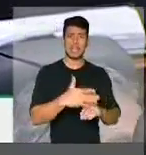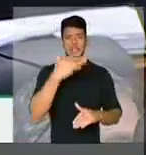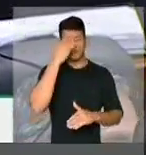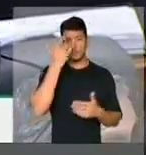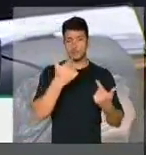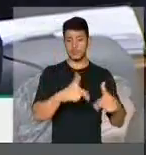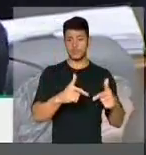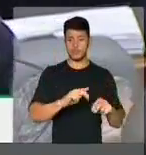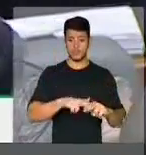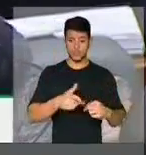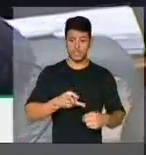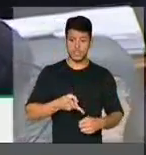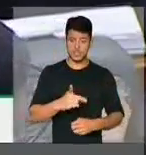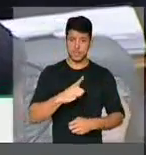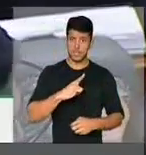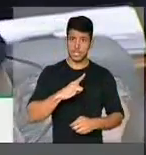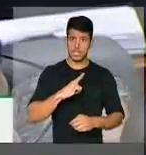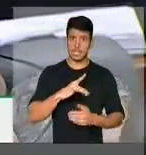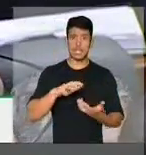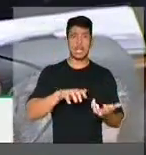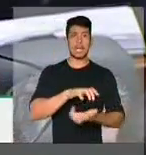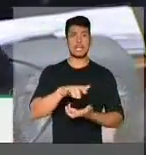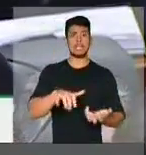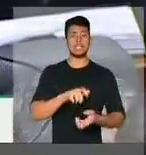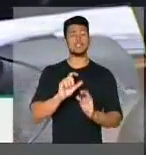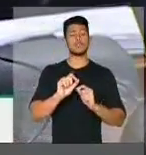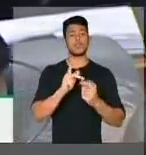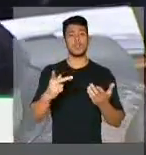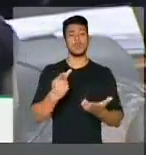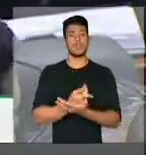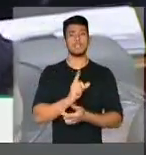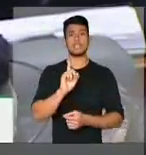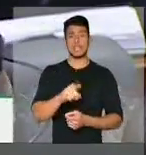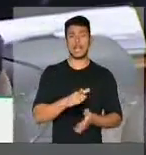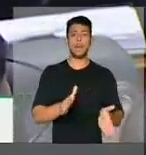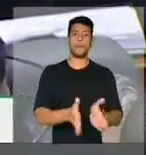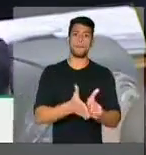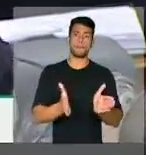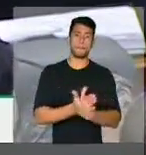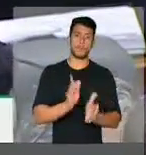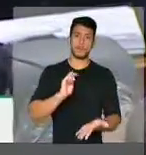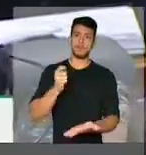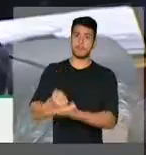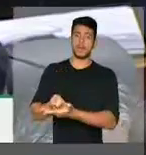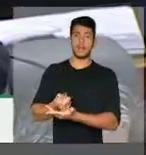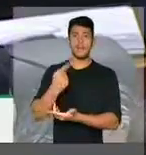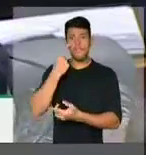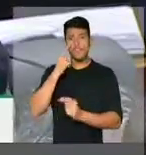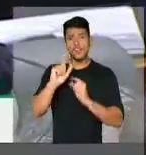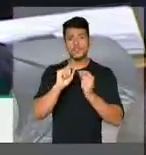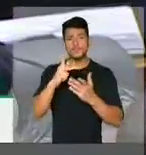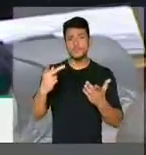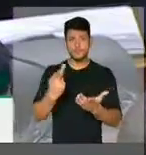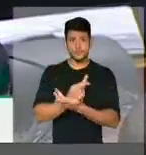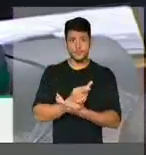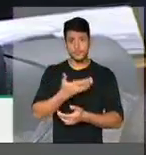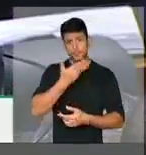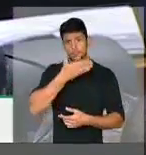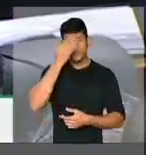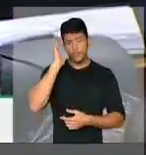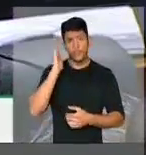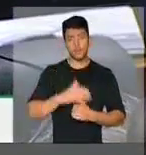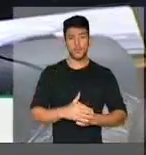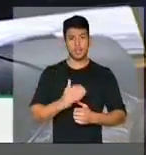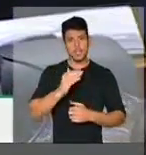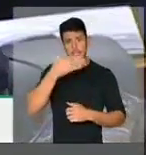porque sempre que há uma crise como essa, a classe mais baixa tem que pagar. Basta olhar o que o Temer fez com o aumento dos impostos,